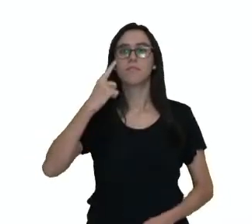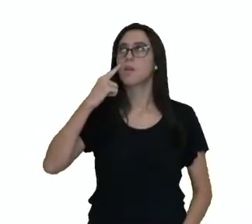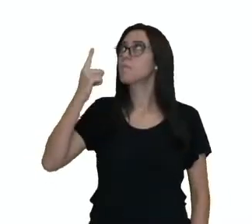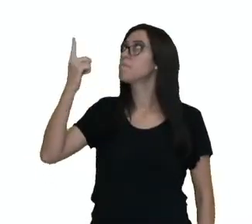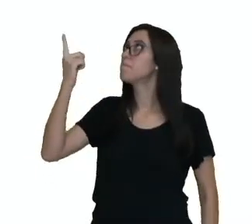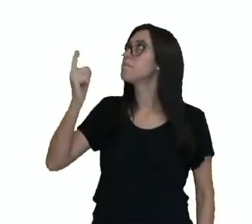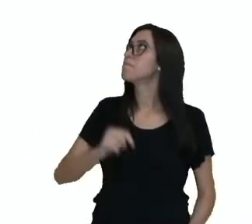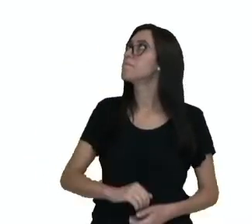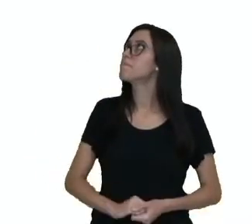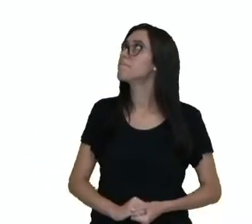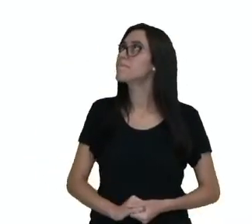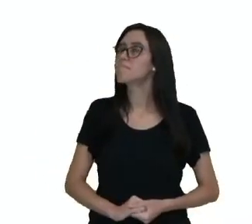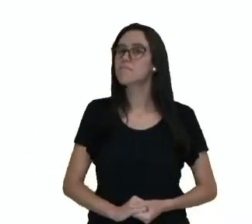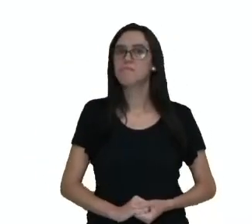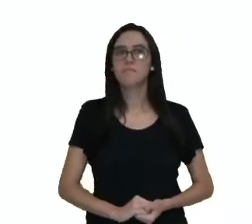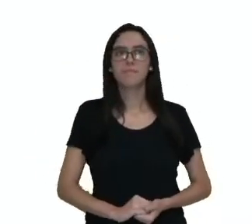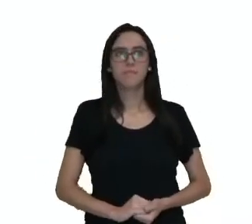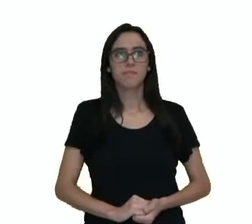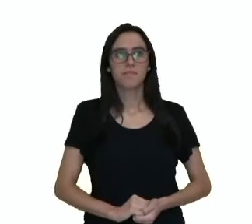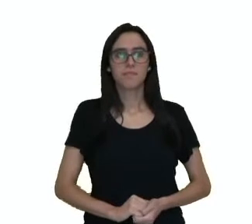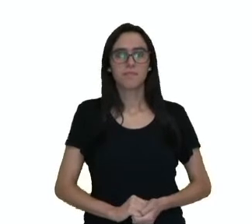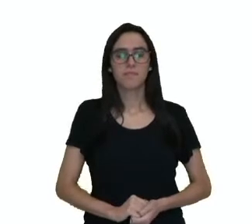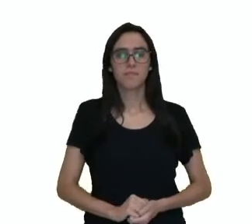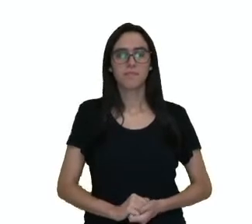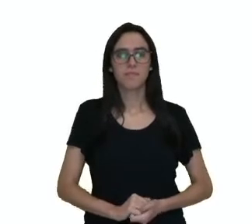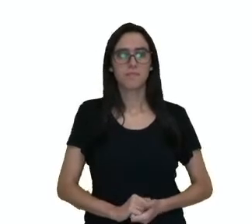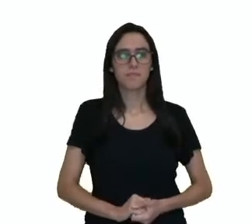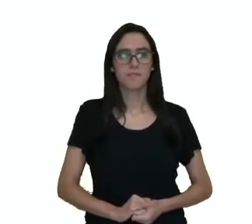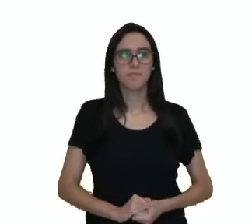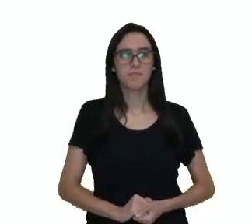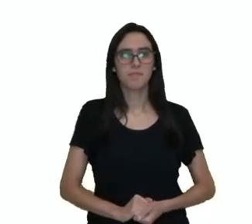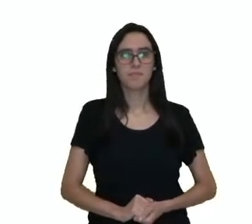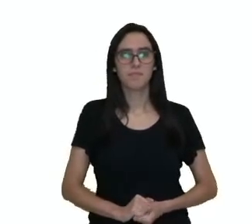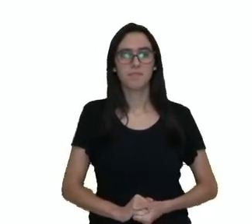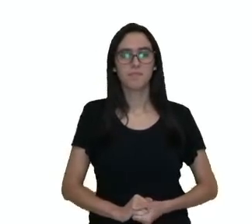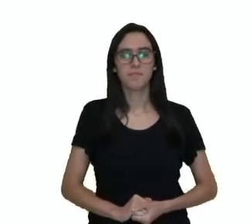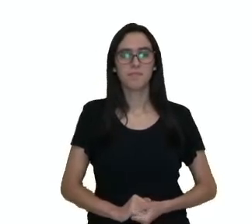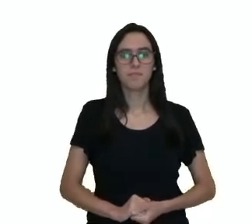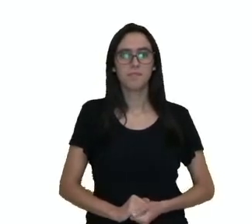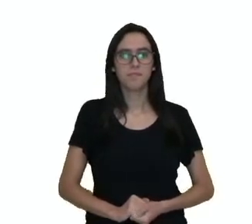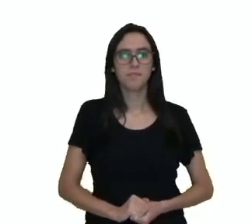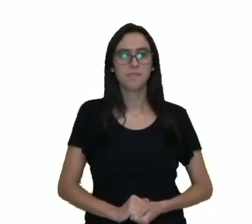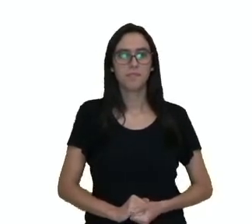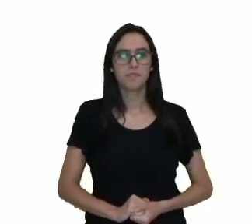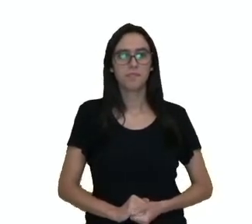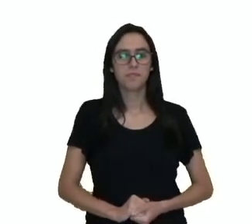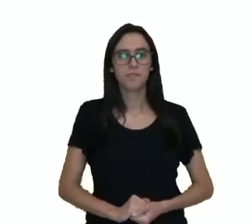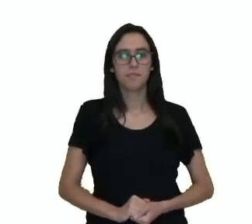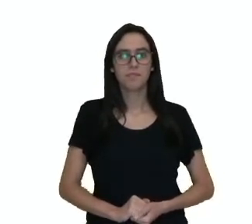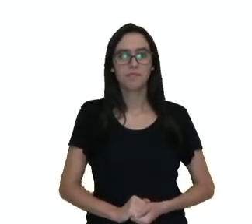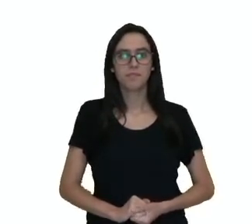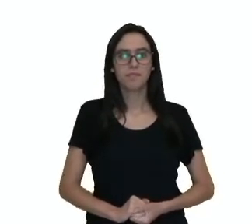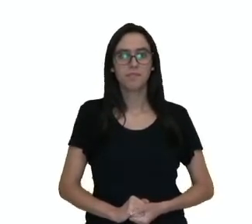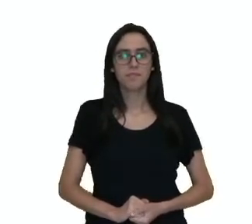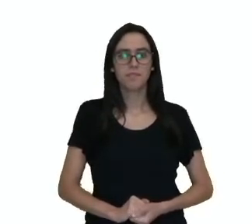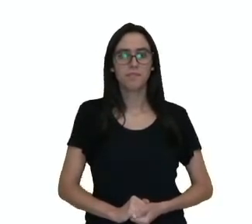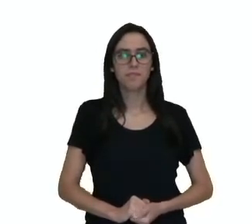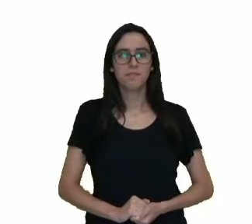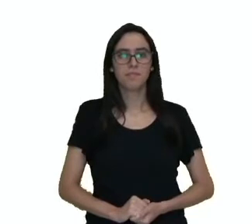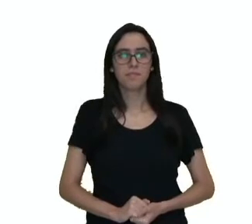nhandu. O, osso, P, pez, Q, queso,